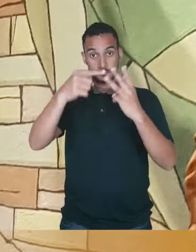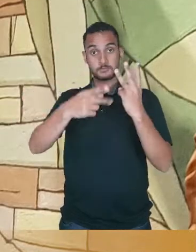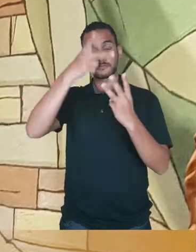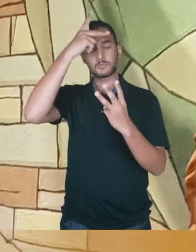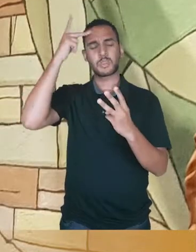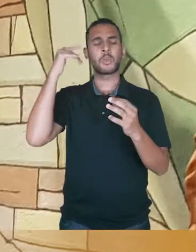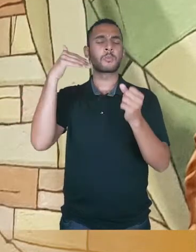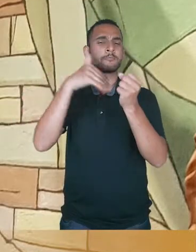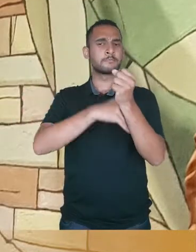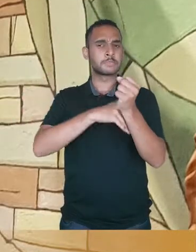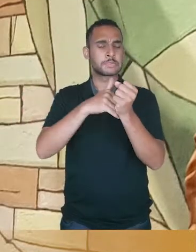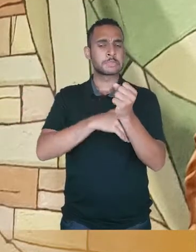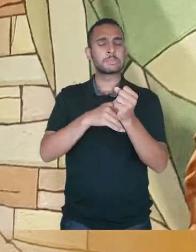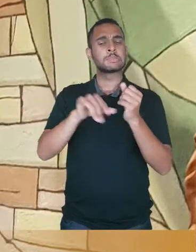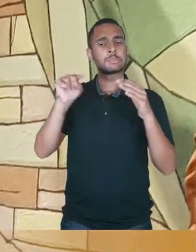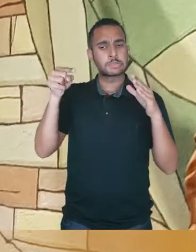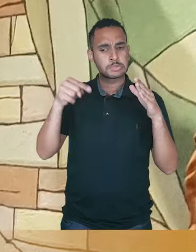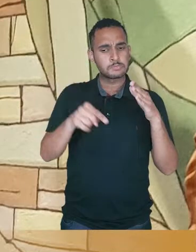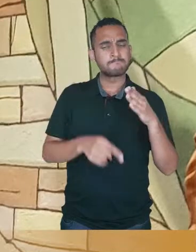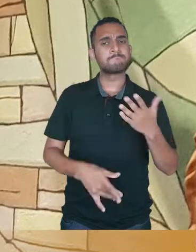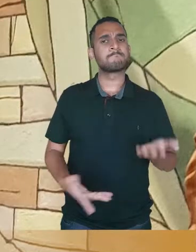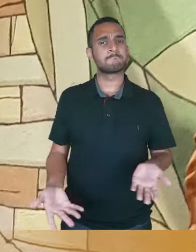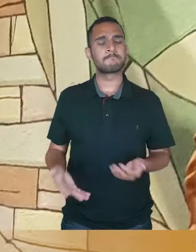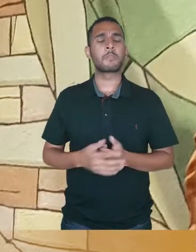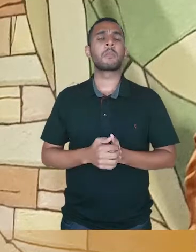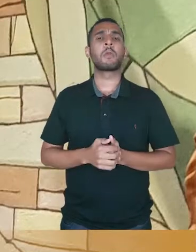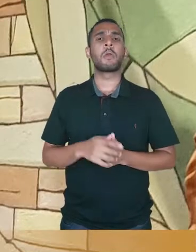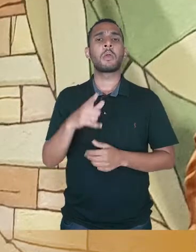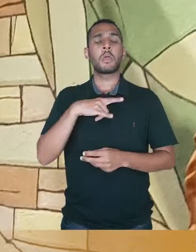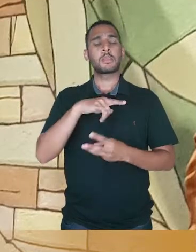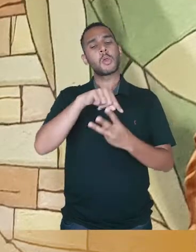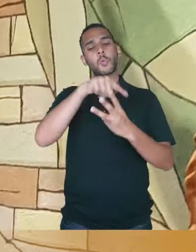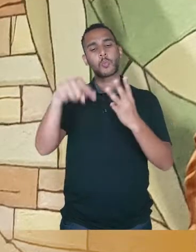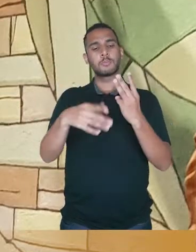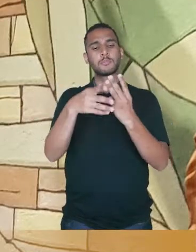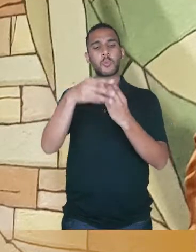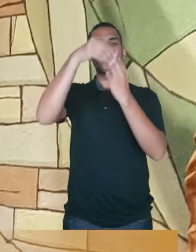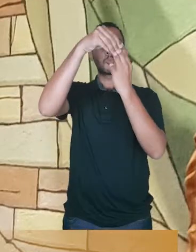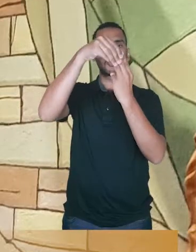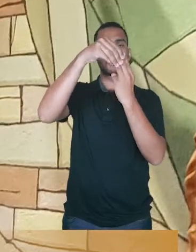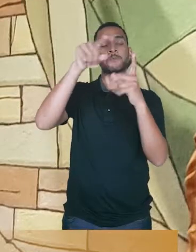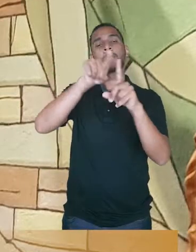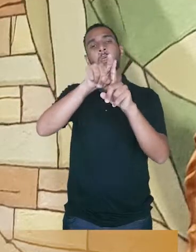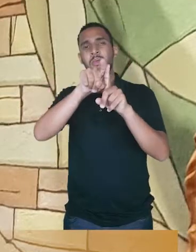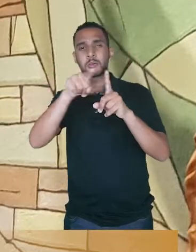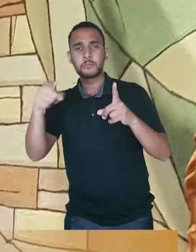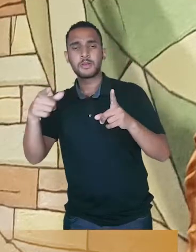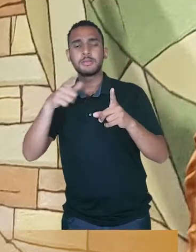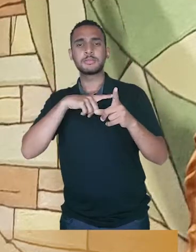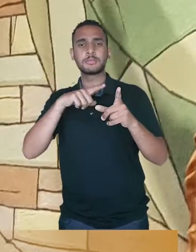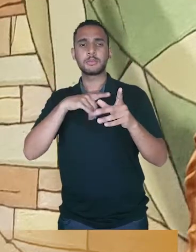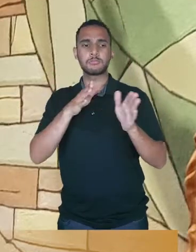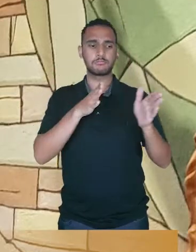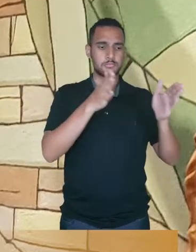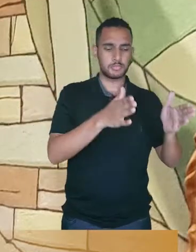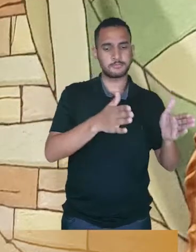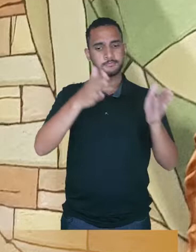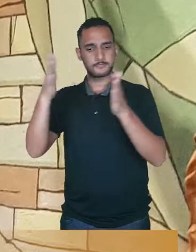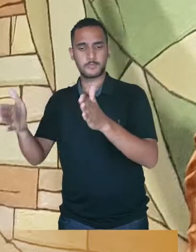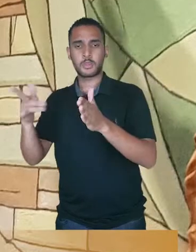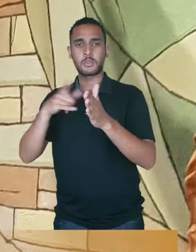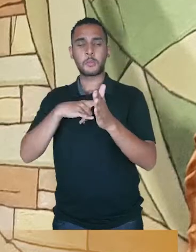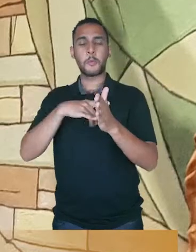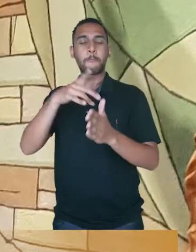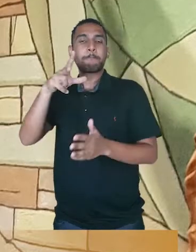deviam insondável mistério por um lado se baseia na unidade das três pessoas por outros se desenvolve numa